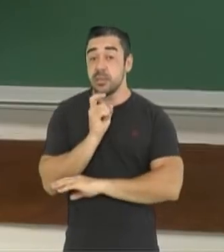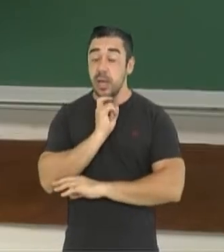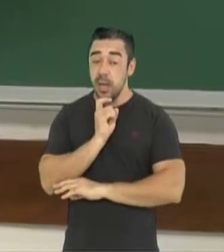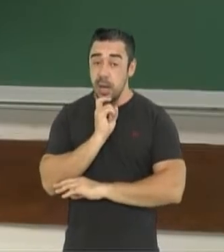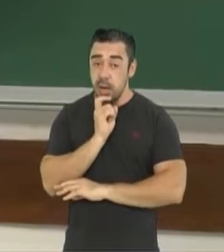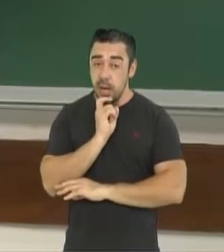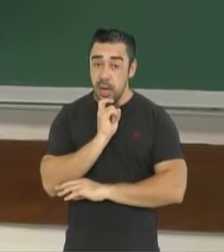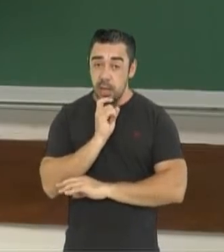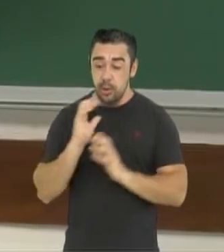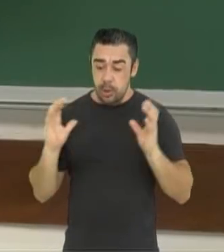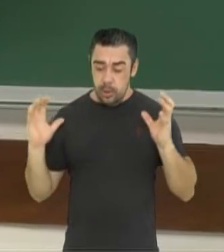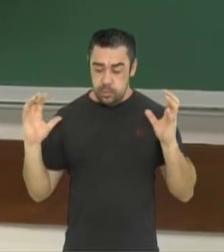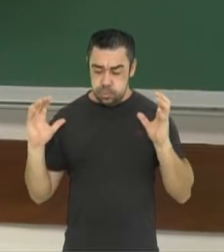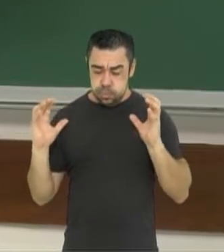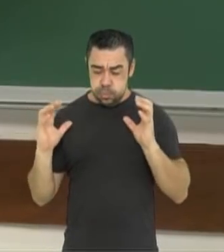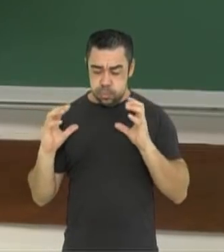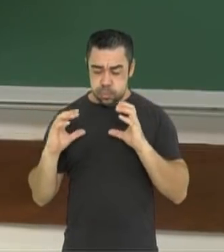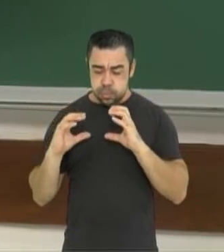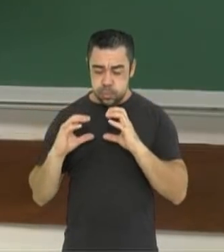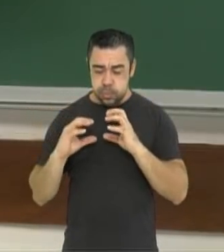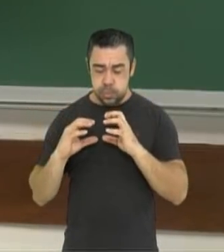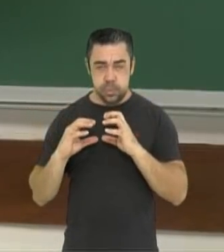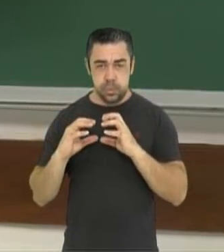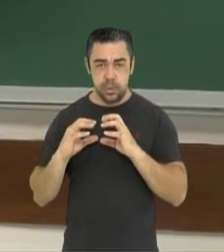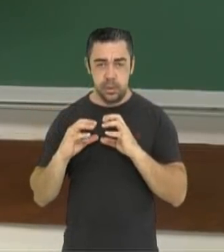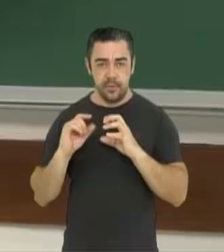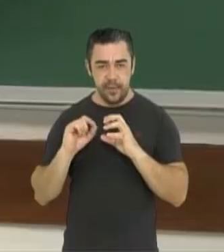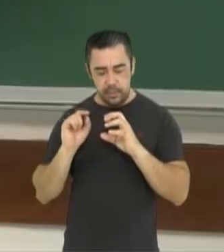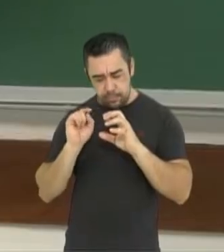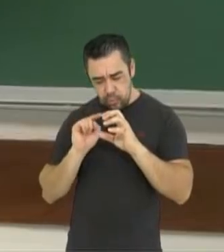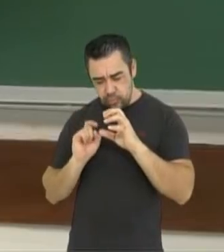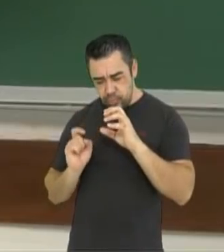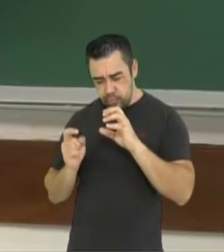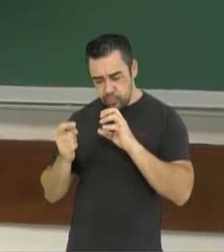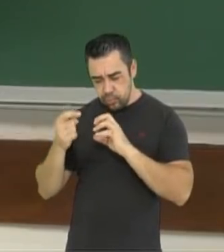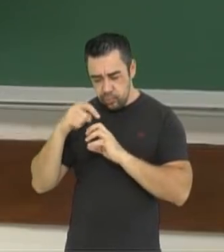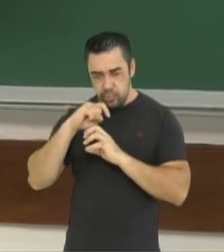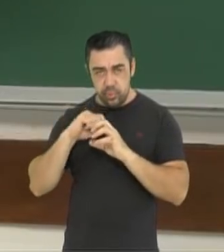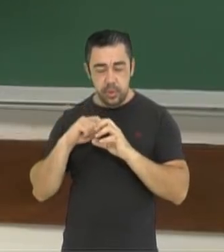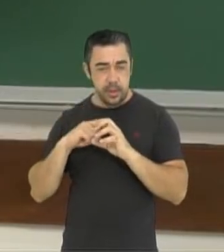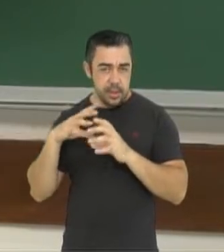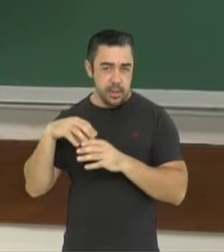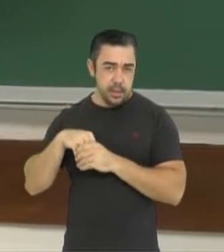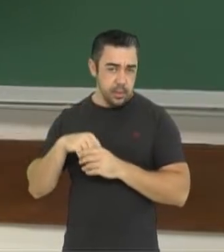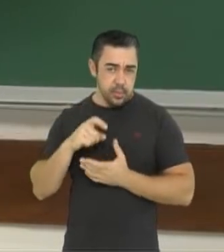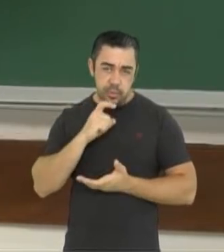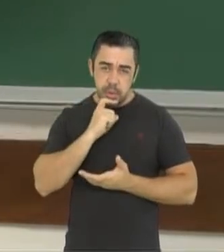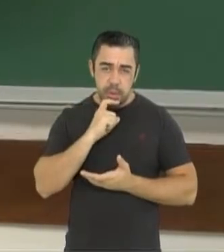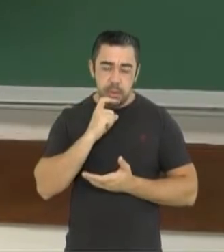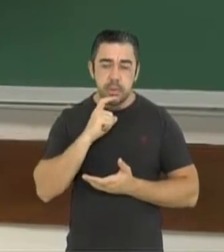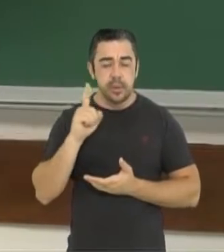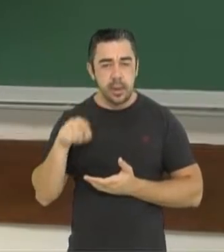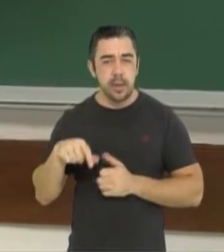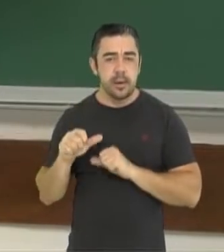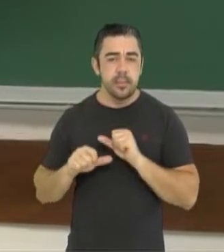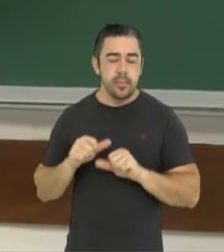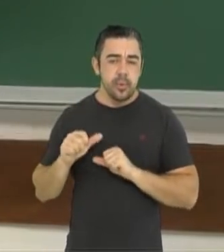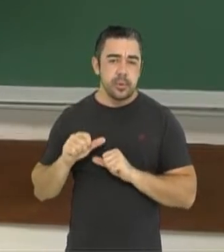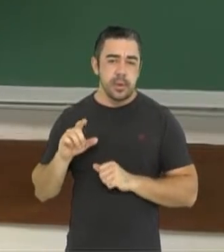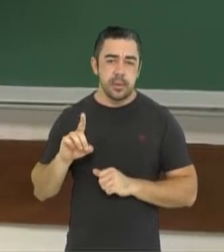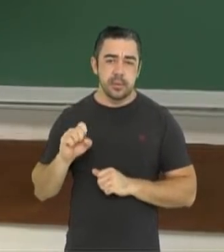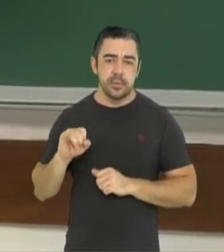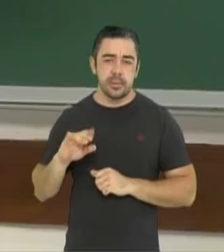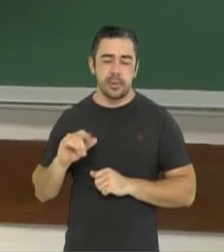devido ao aprisionamento dos gases que fazem aquelas bolinhas que a gente vê dentro dos cubos de gelo, ela tem uma densidade menor, que